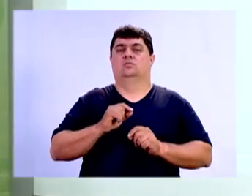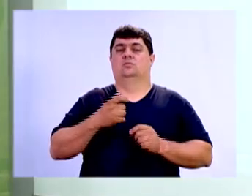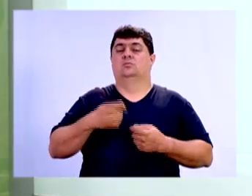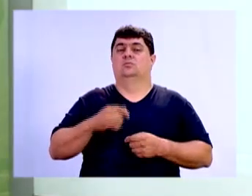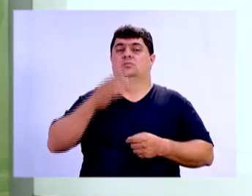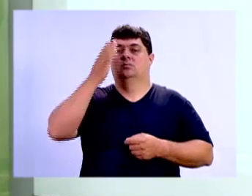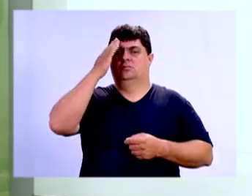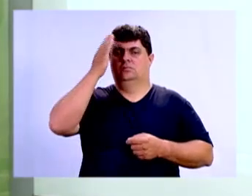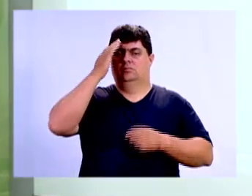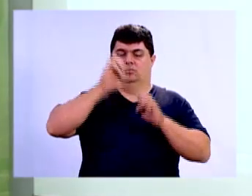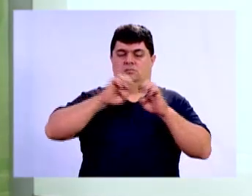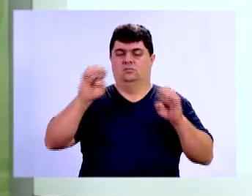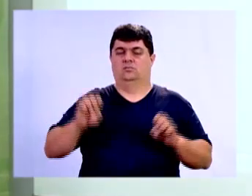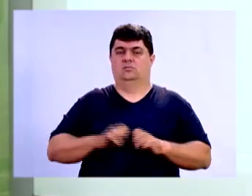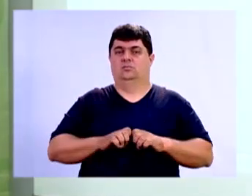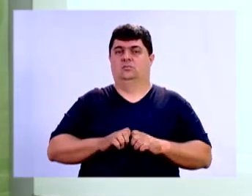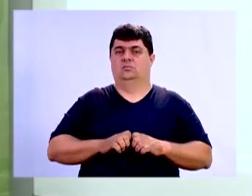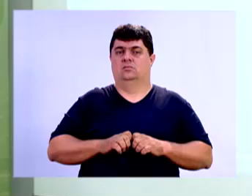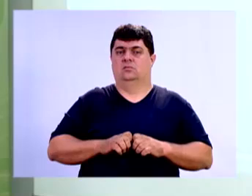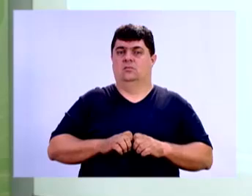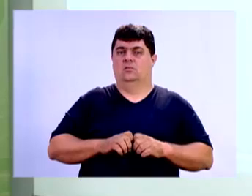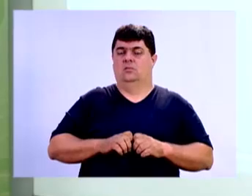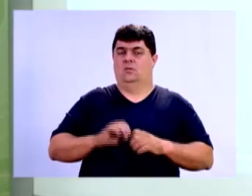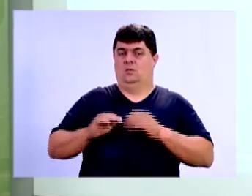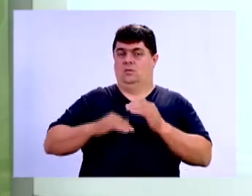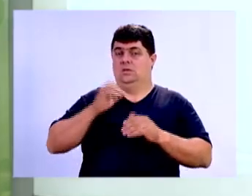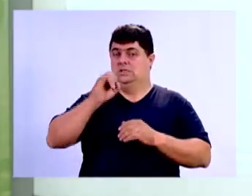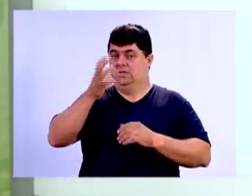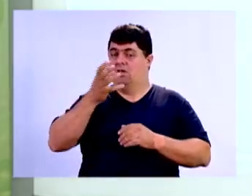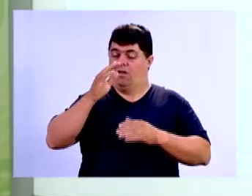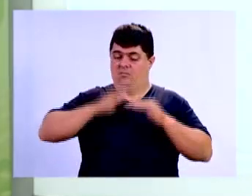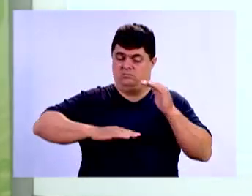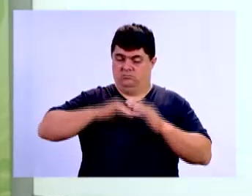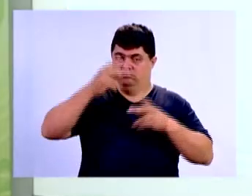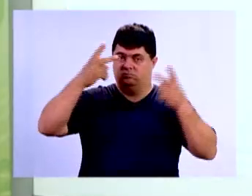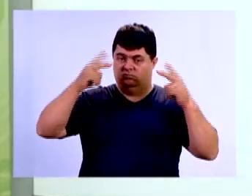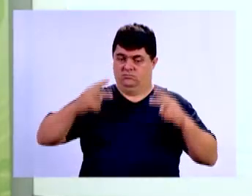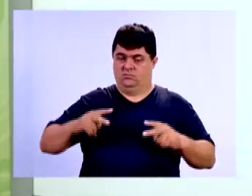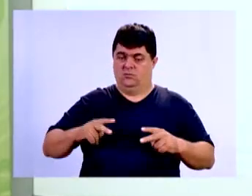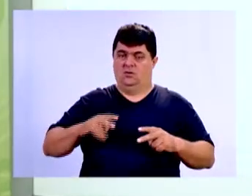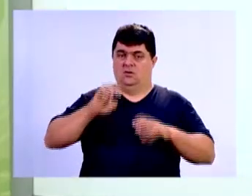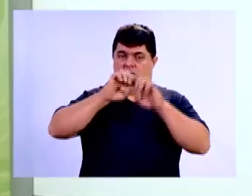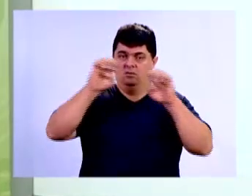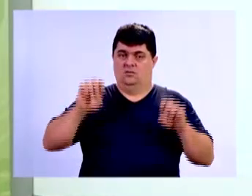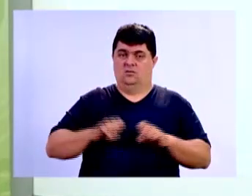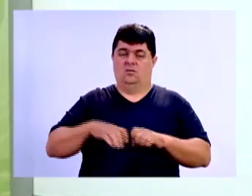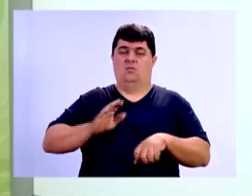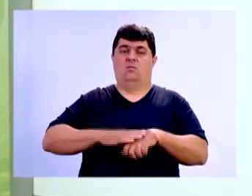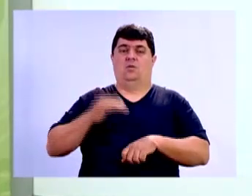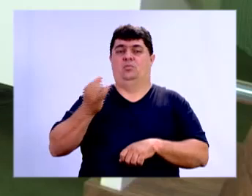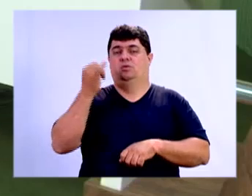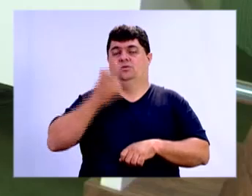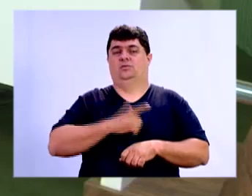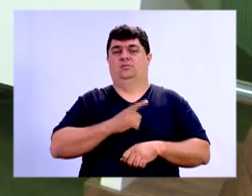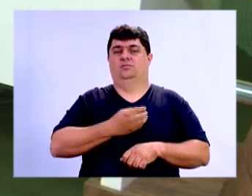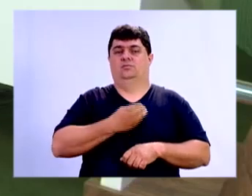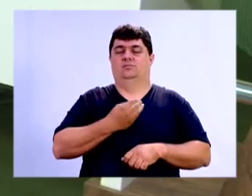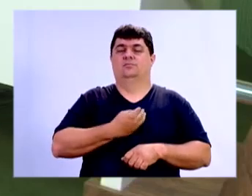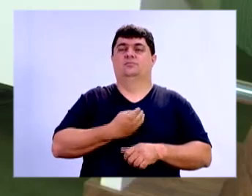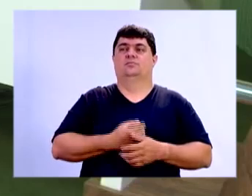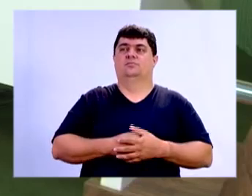preciso saber essa estrutura de dados, eu vou mais ainda. Para quem quer ser um programador, estrutura de dados é a disciplina mais importante, professor. Sério